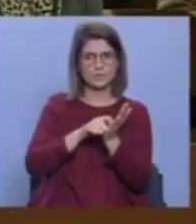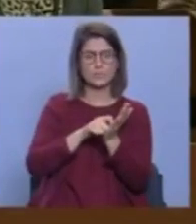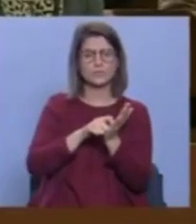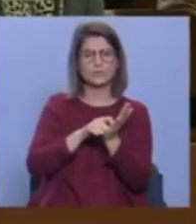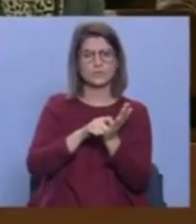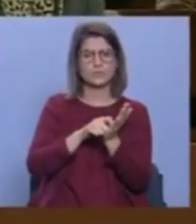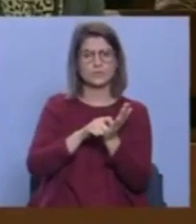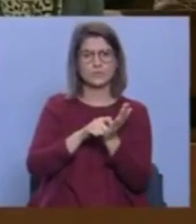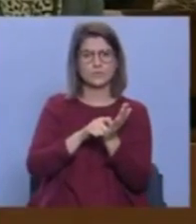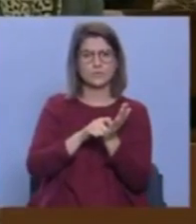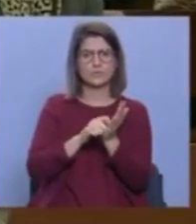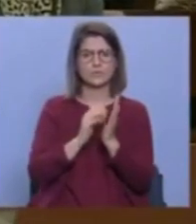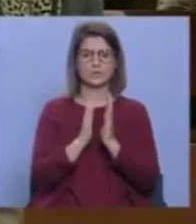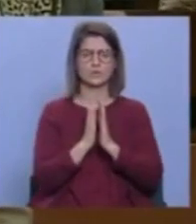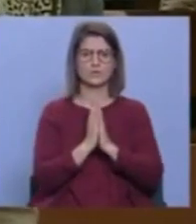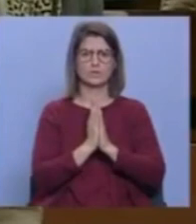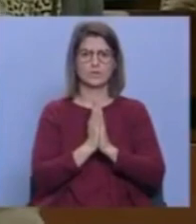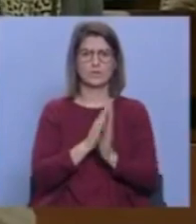segundo São